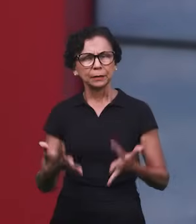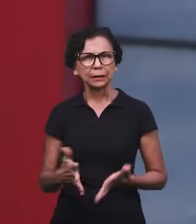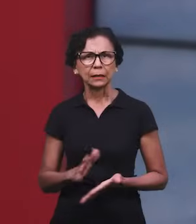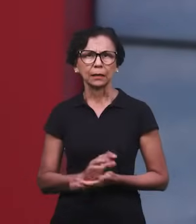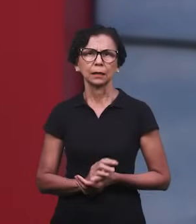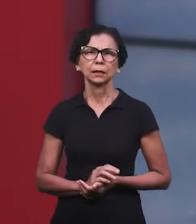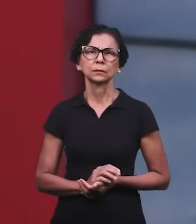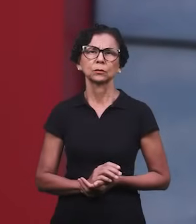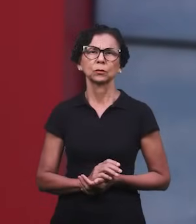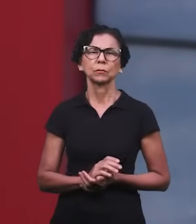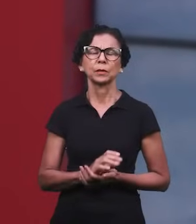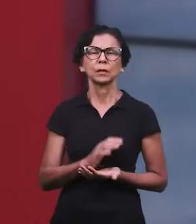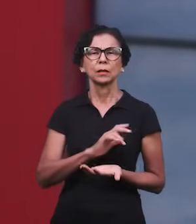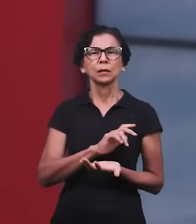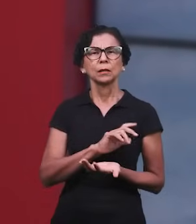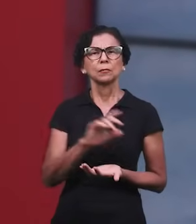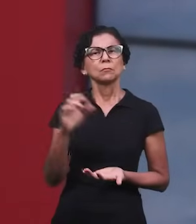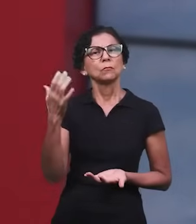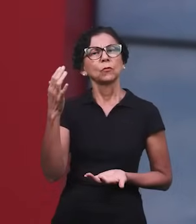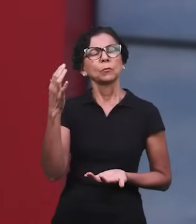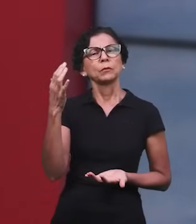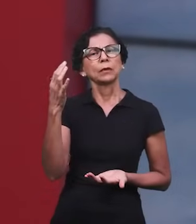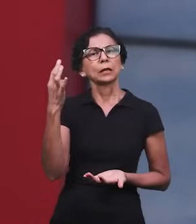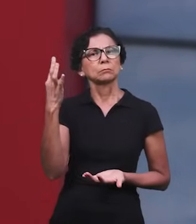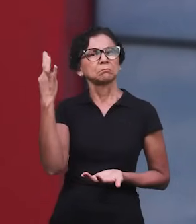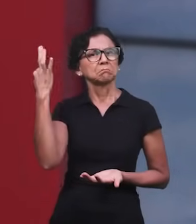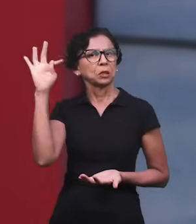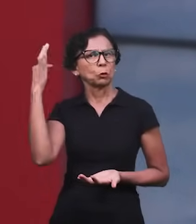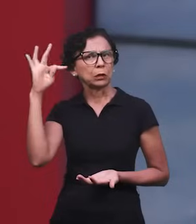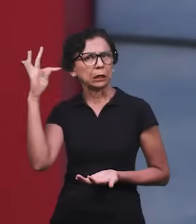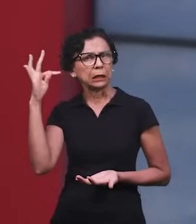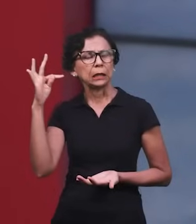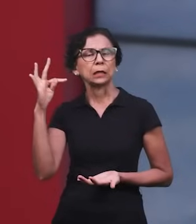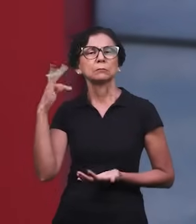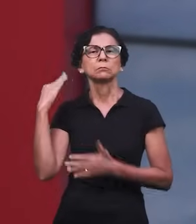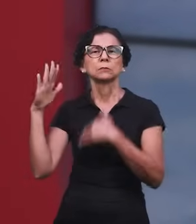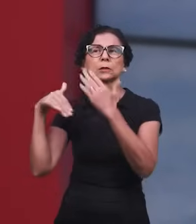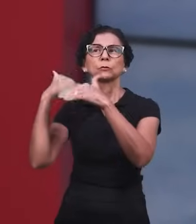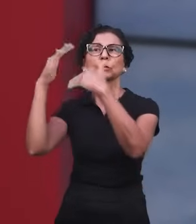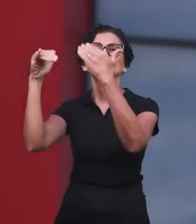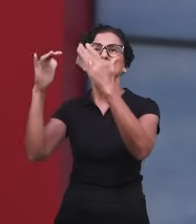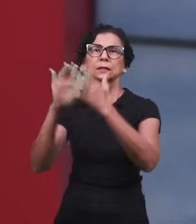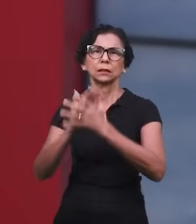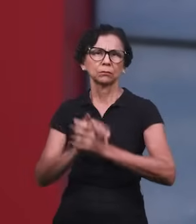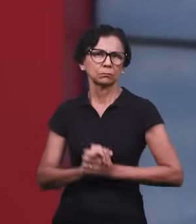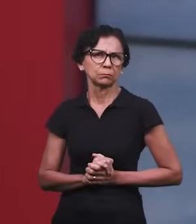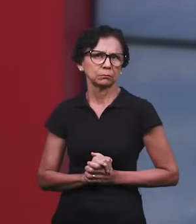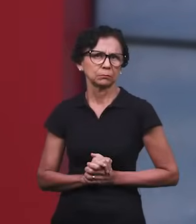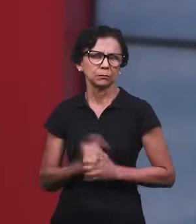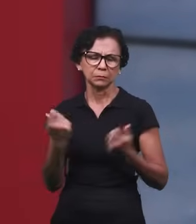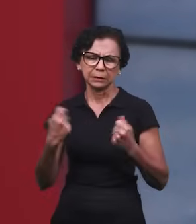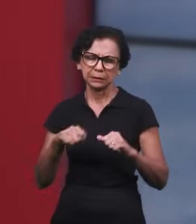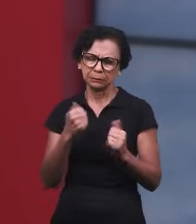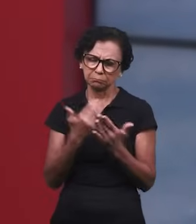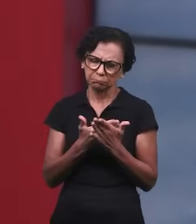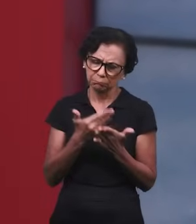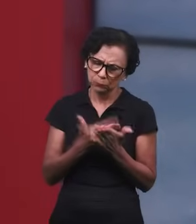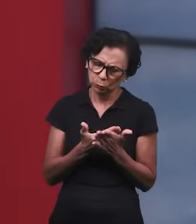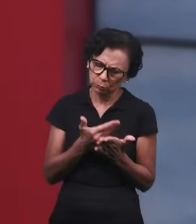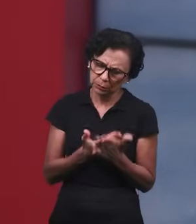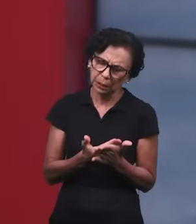teoria da evolução, ainda mais que isso pode ser cobrado em prova, você precisa estudar com muito afinco. Muito